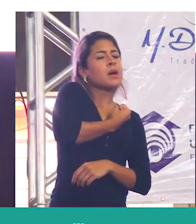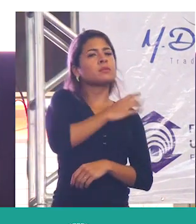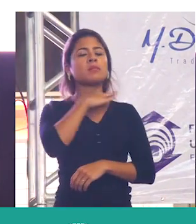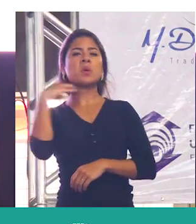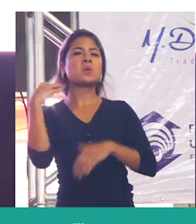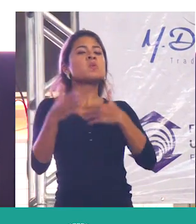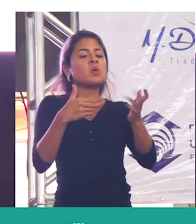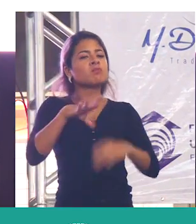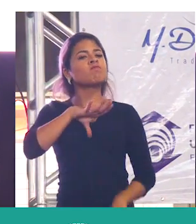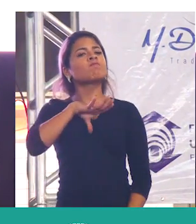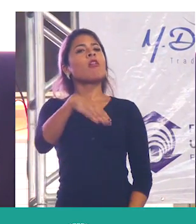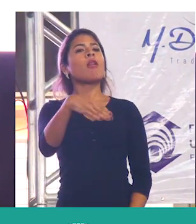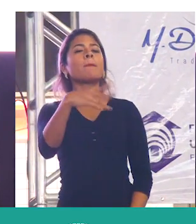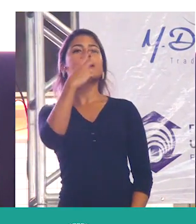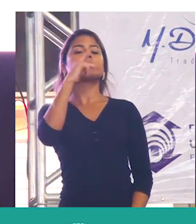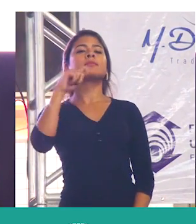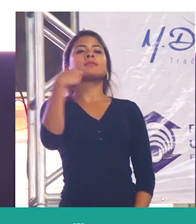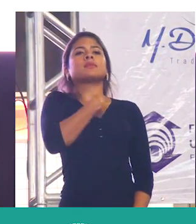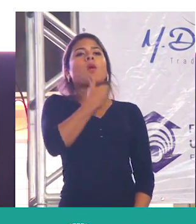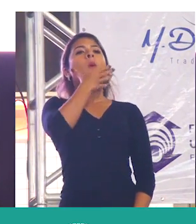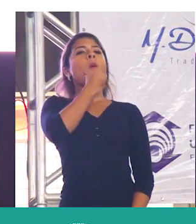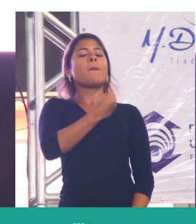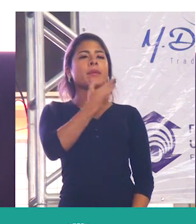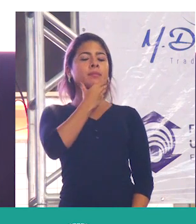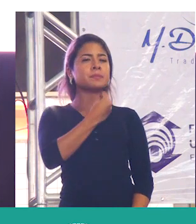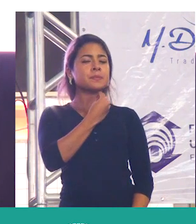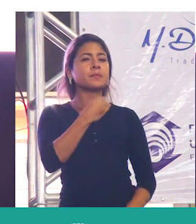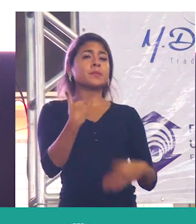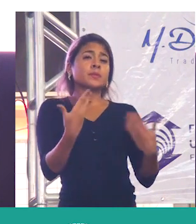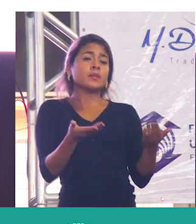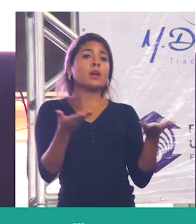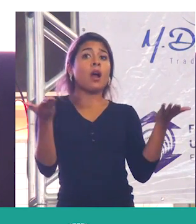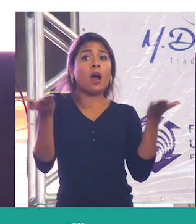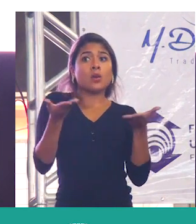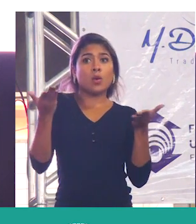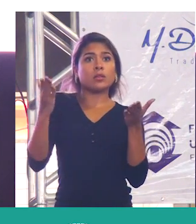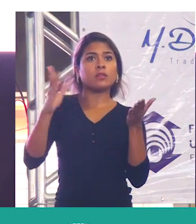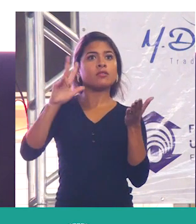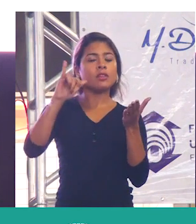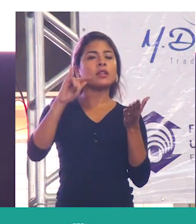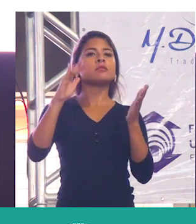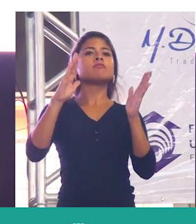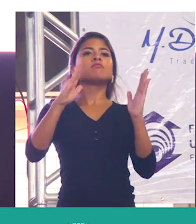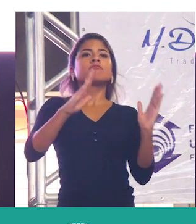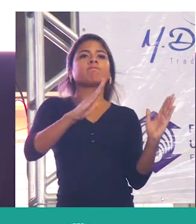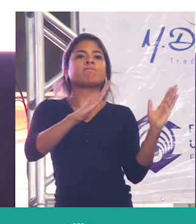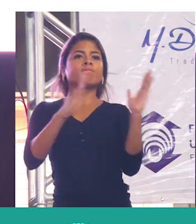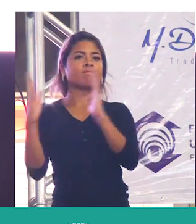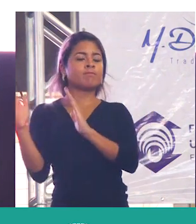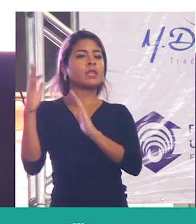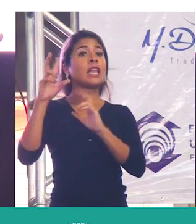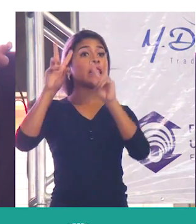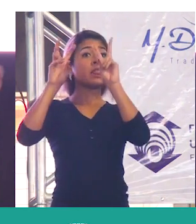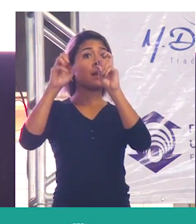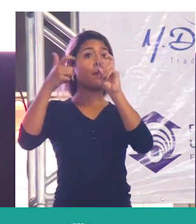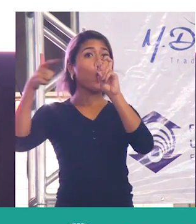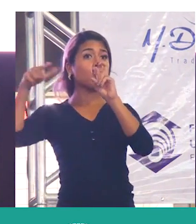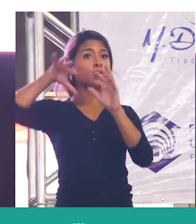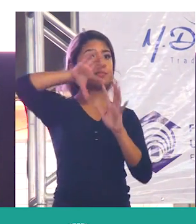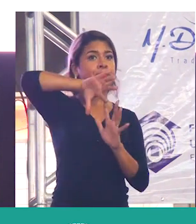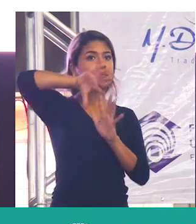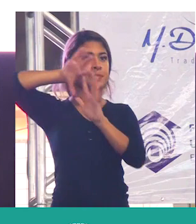Então, pessoal, esse segundo momento do nosso aulão, falamos agora sobre esse